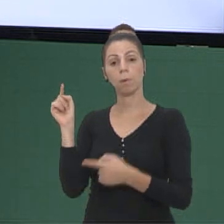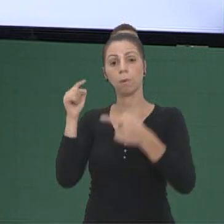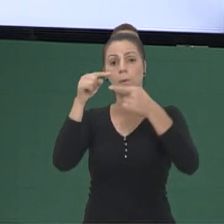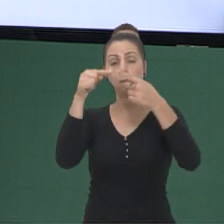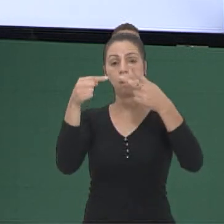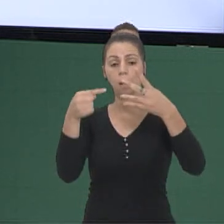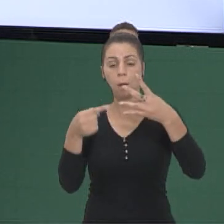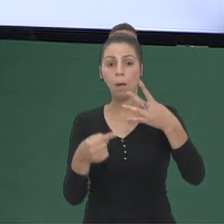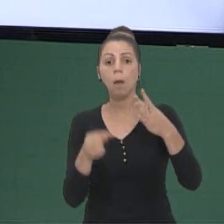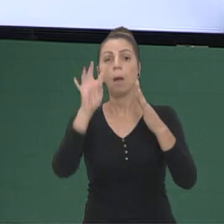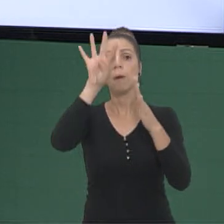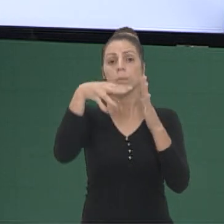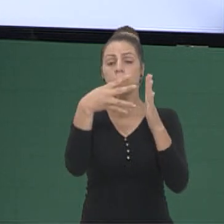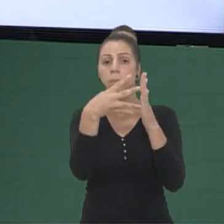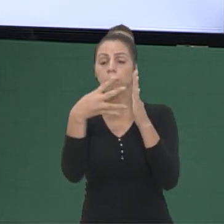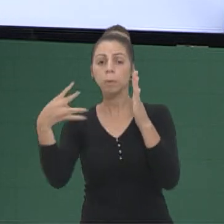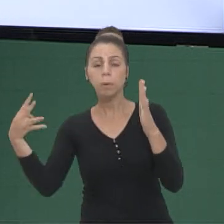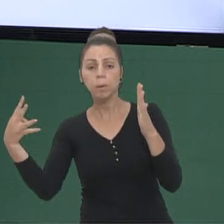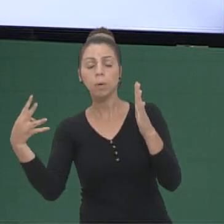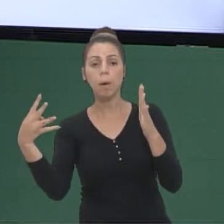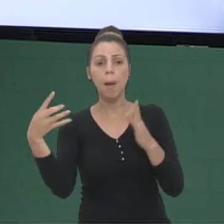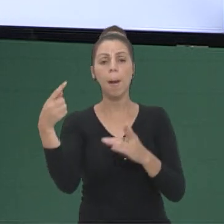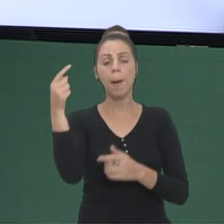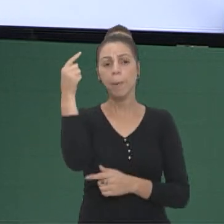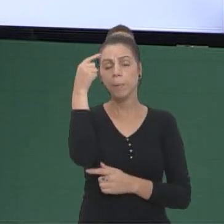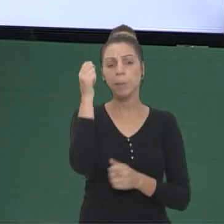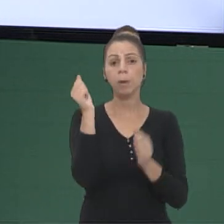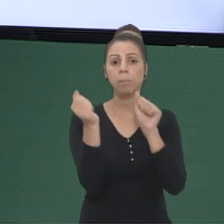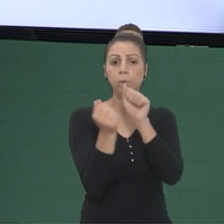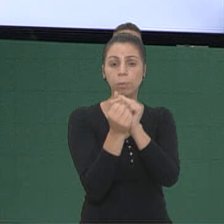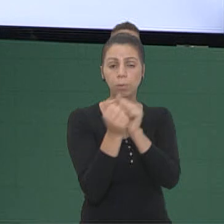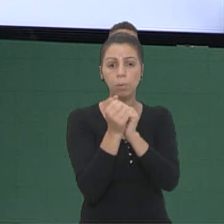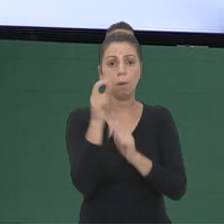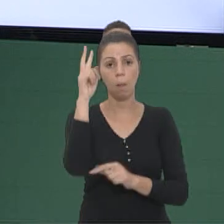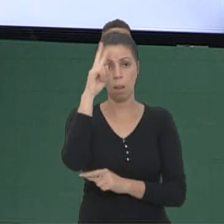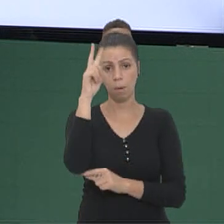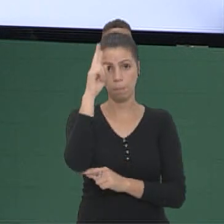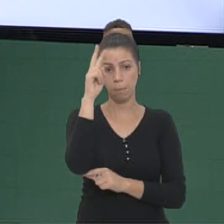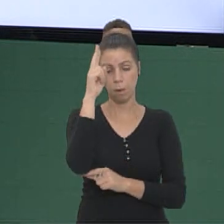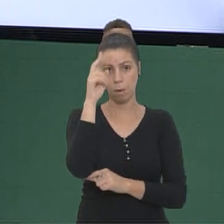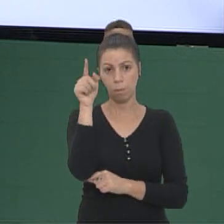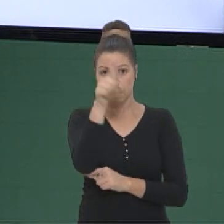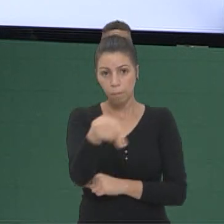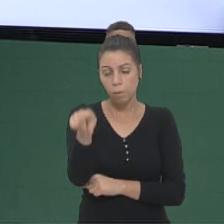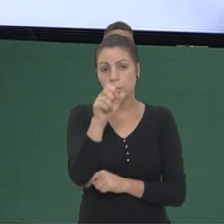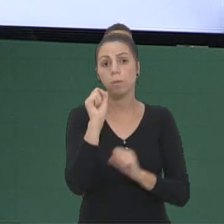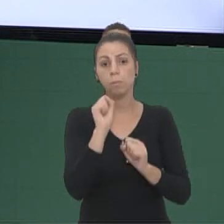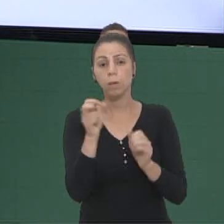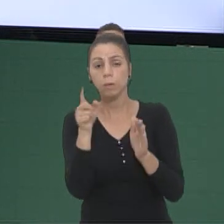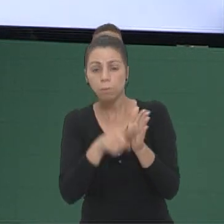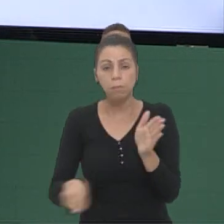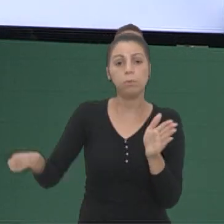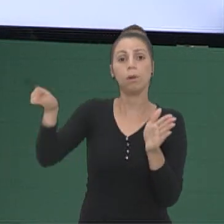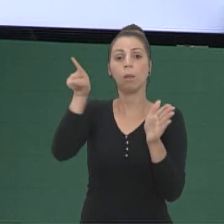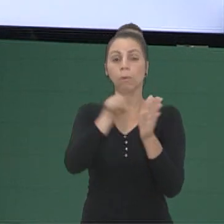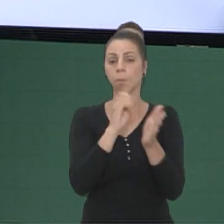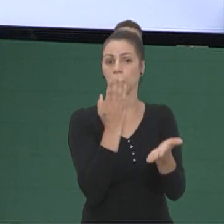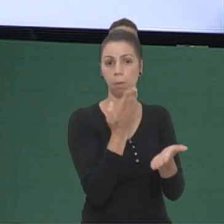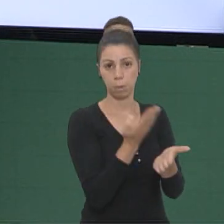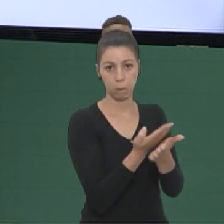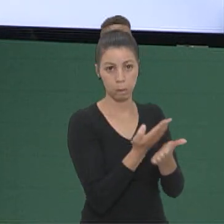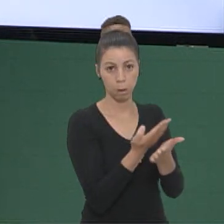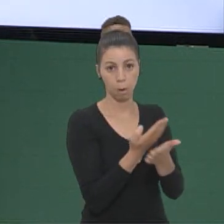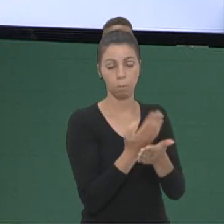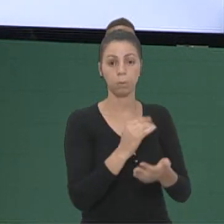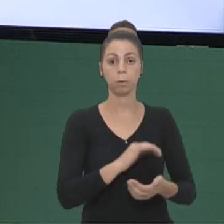Então, esse é o esqueminha didático que nós temos para pensarmos juntos, ok? Lembrando que depois vocês podem retomar essas aulas aí. Então, vamos a esse